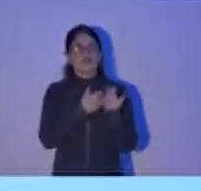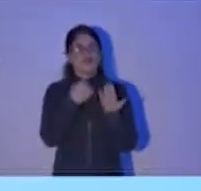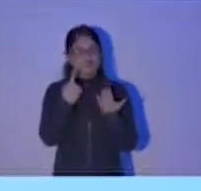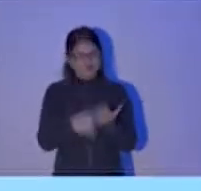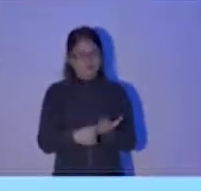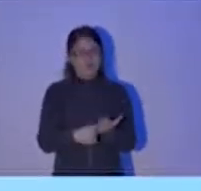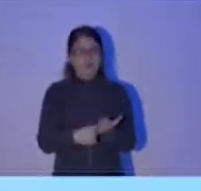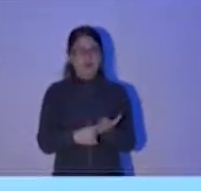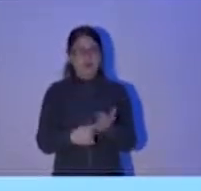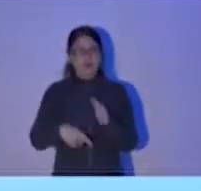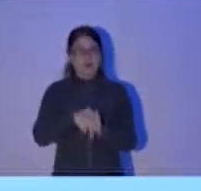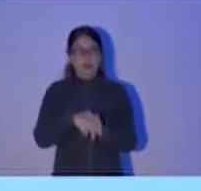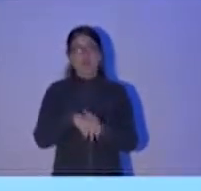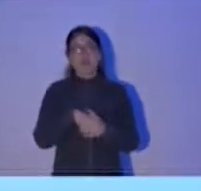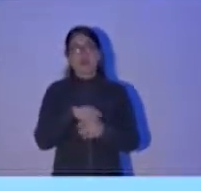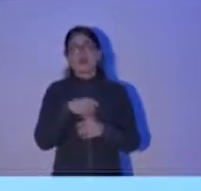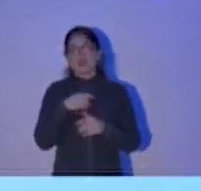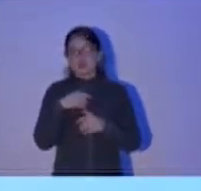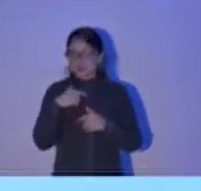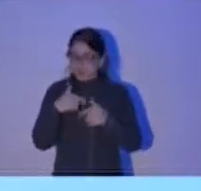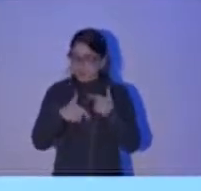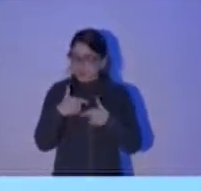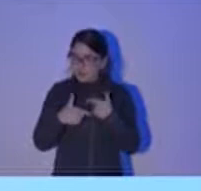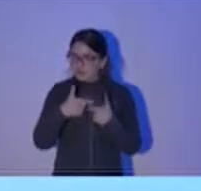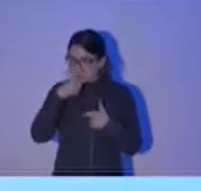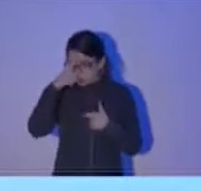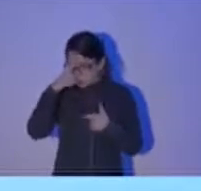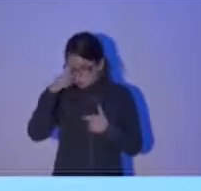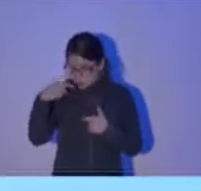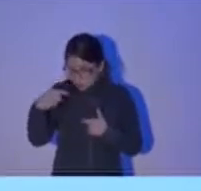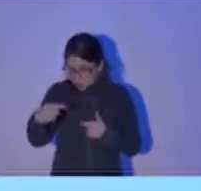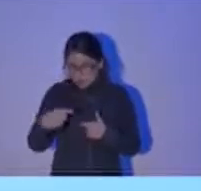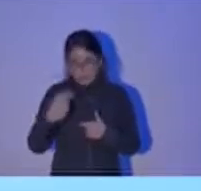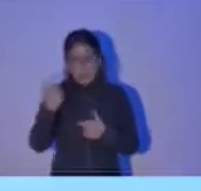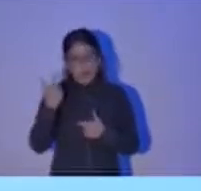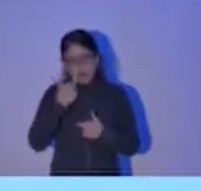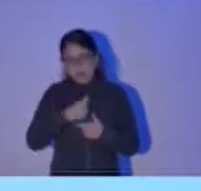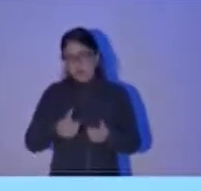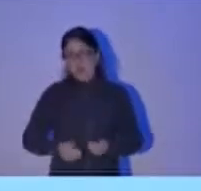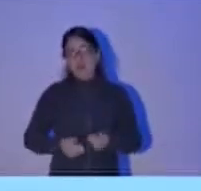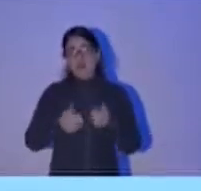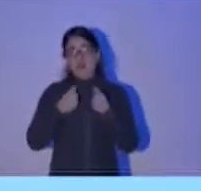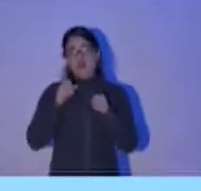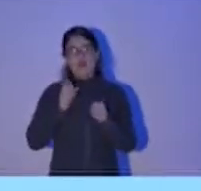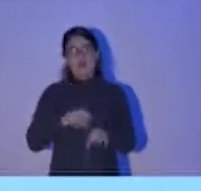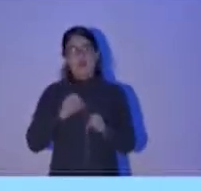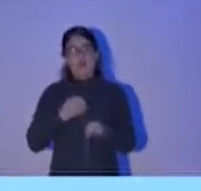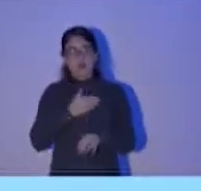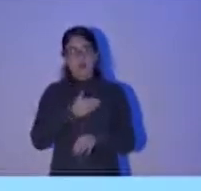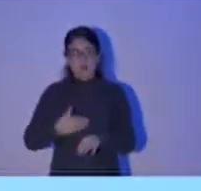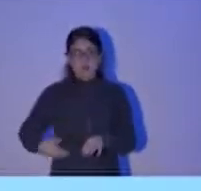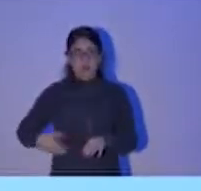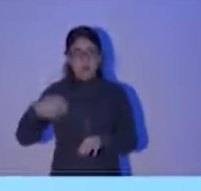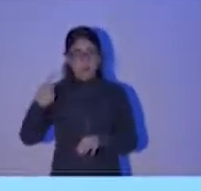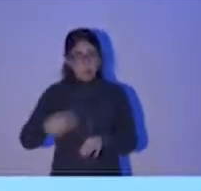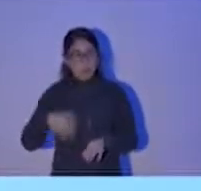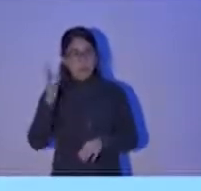trabalhando muito todo dia para melhorar a educação pública no Brasil. E a gente escolheu 2 temas